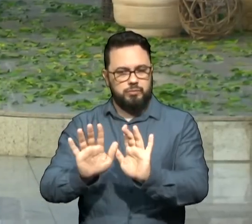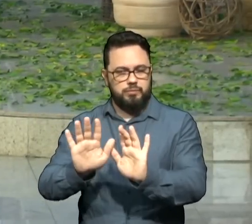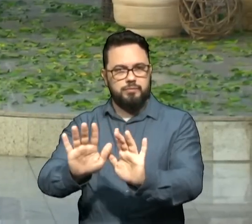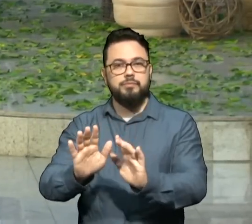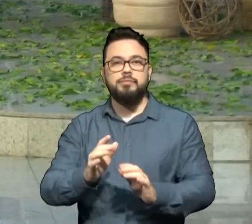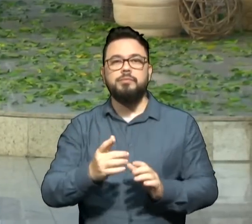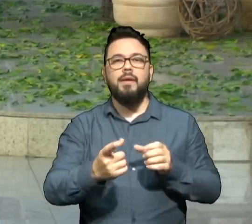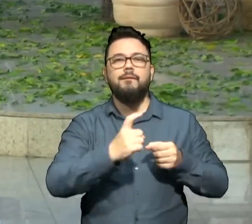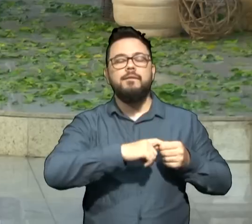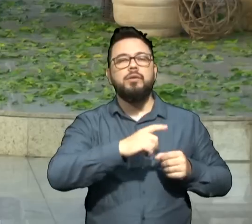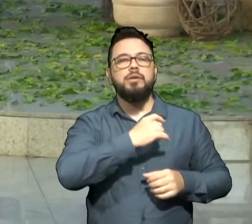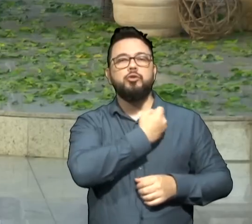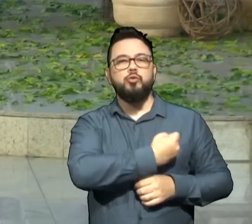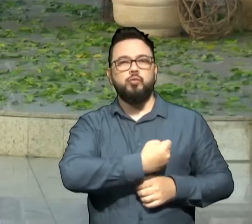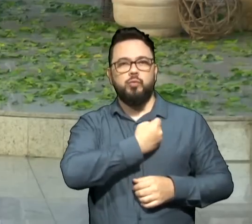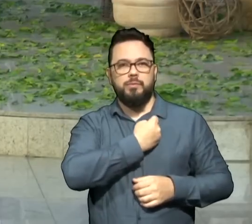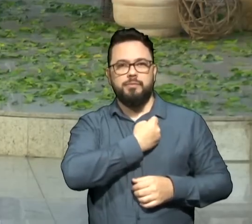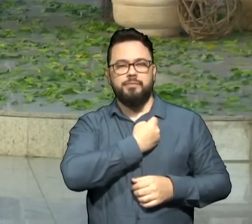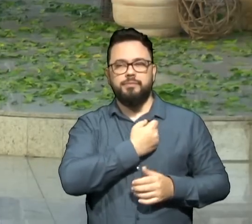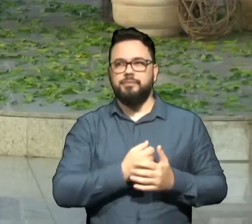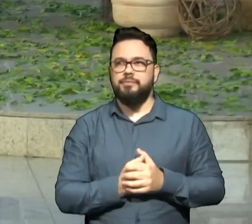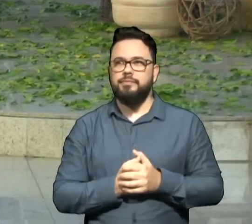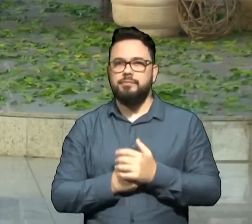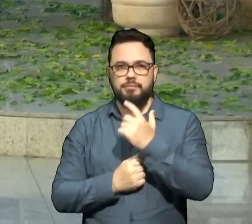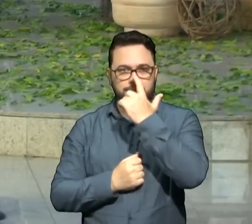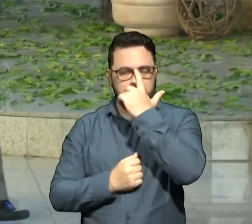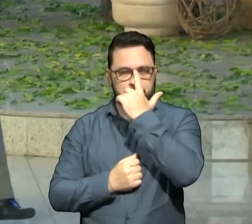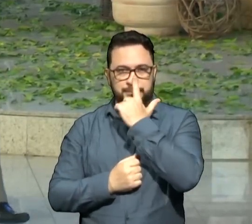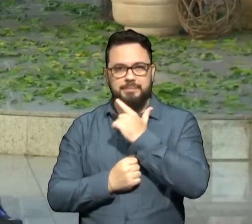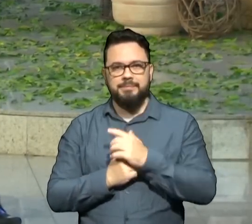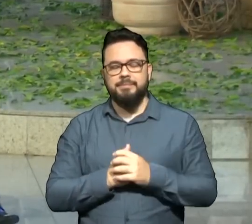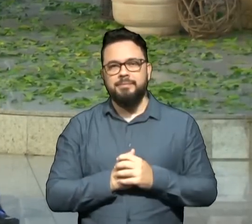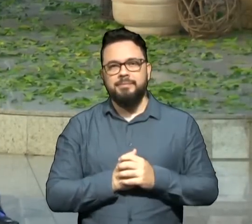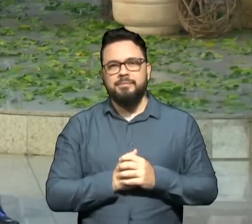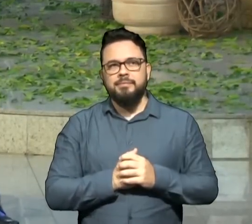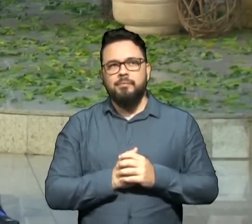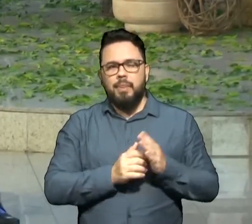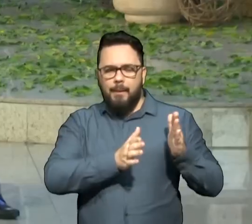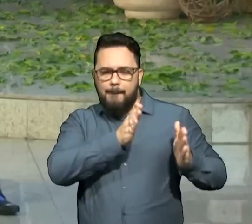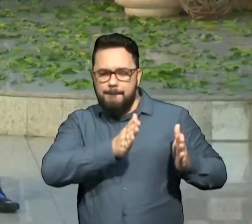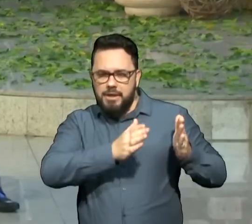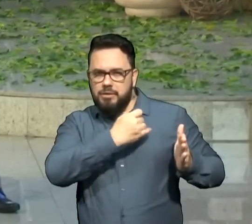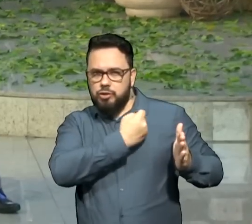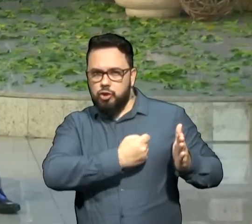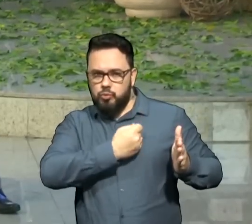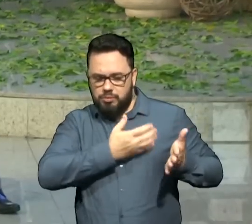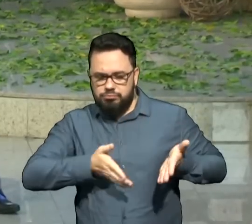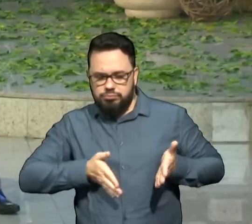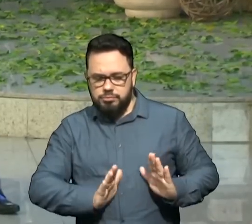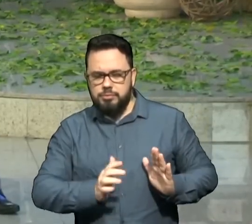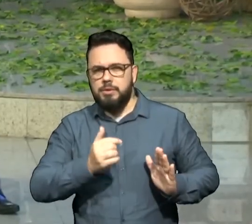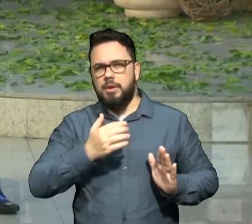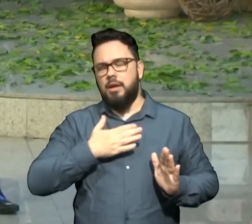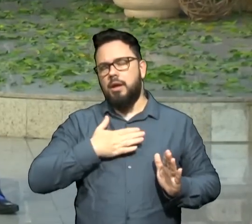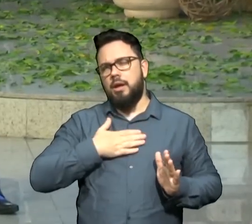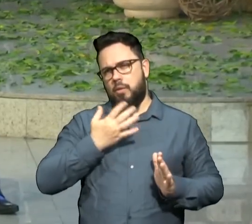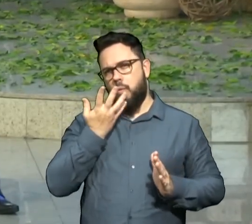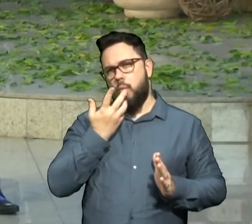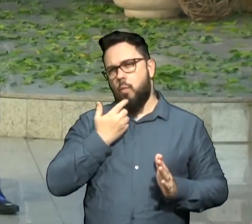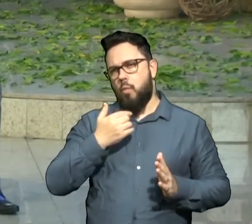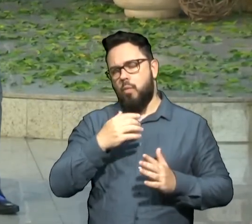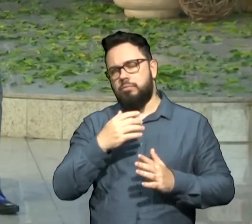João era aquela região havia inclusive próximo à época que João nasceu na minha conta João deve ter nascido por volta do